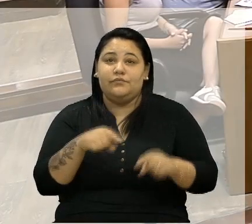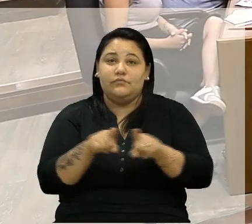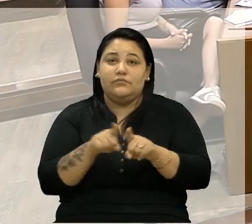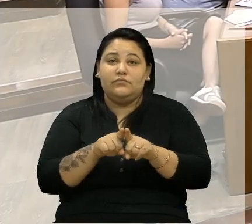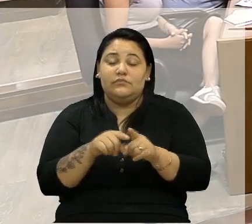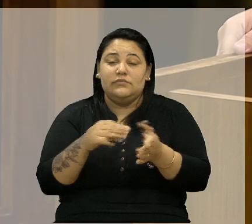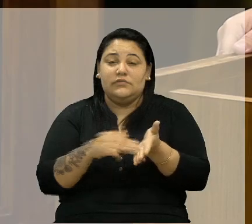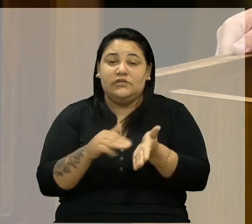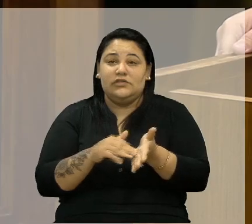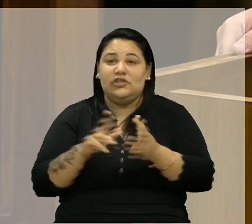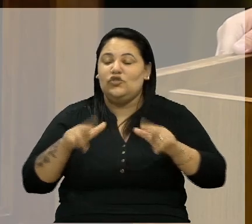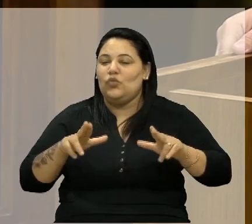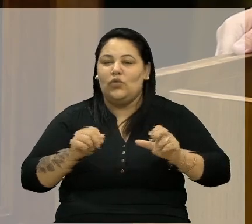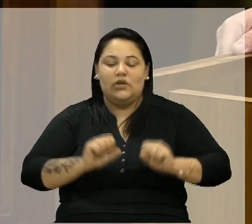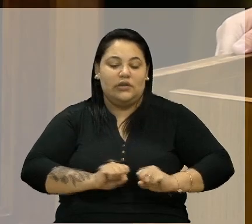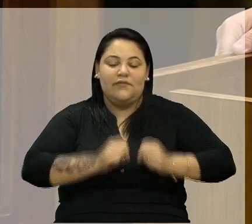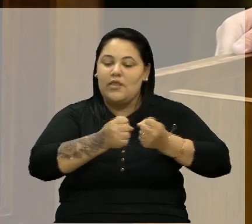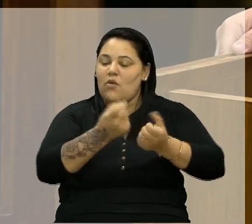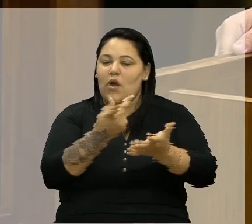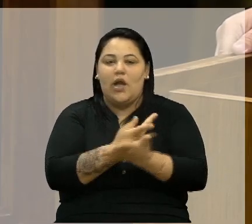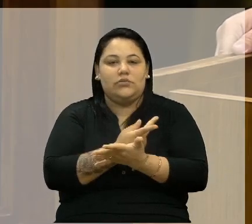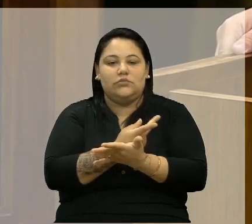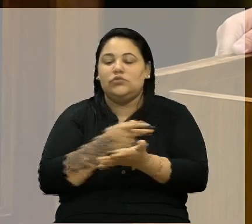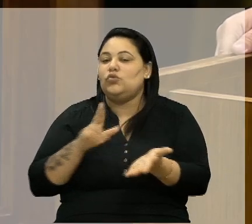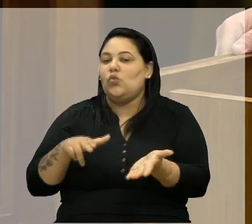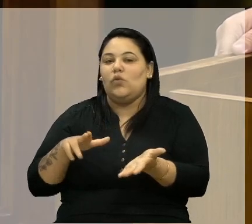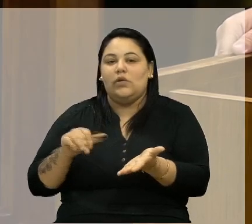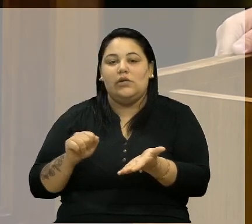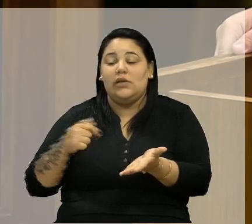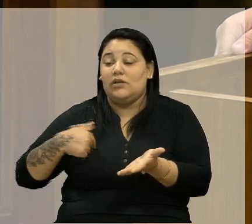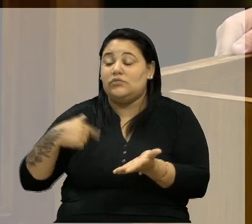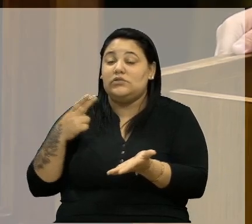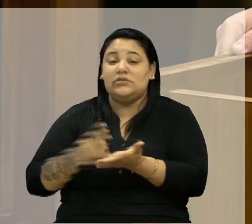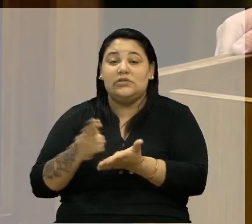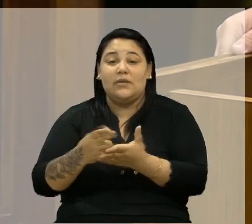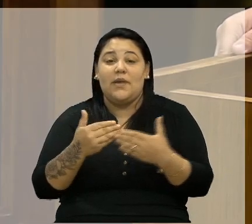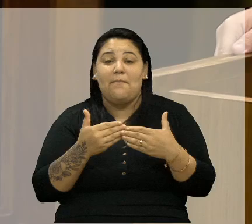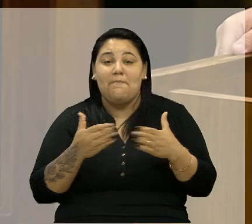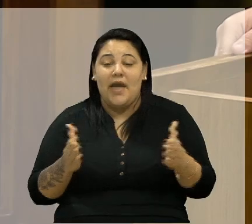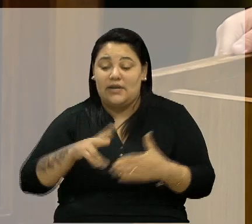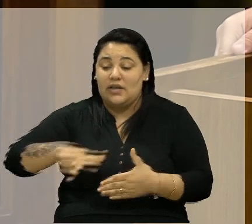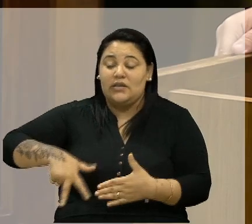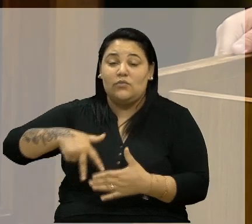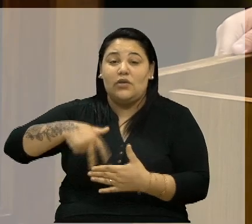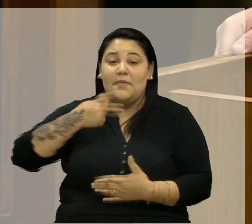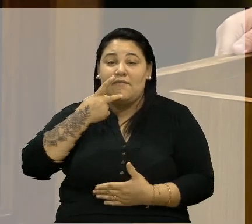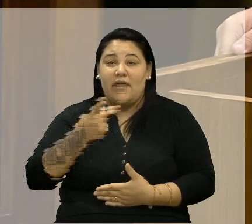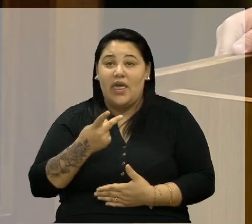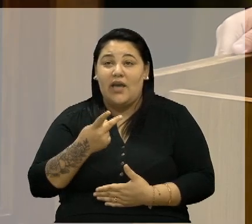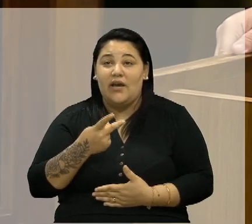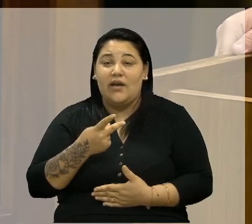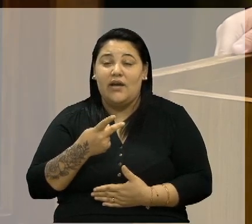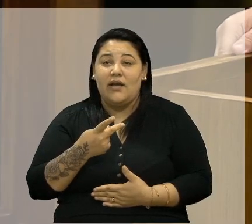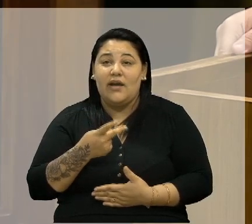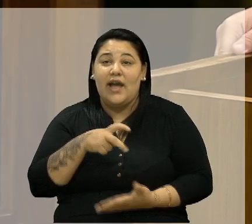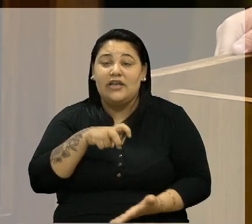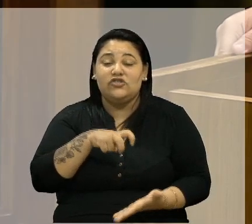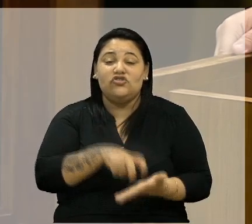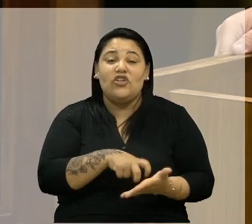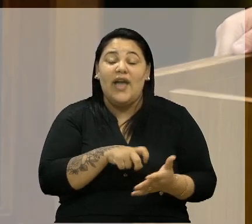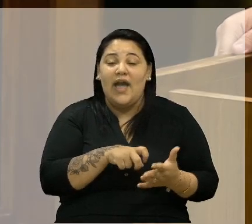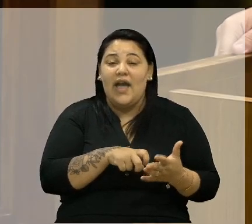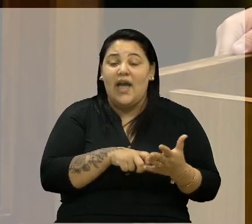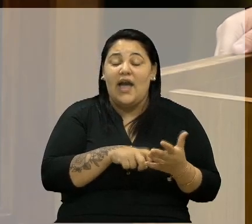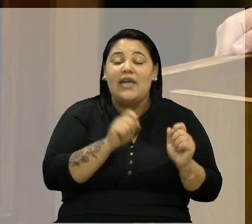a gente nunca vai defender o errado. A gente está sempre aqui à disposição, subindo nessa tribuna para condenar quem fez ou quem faz